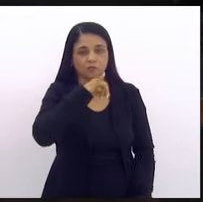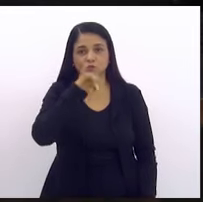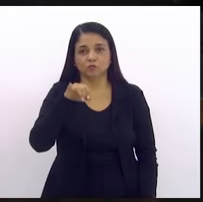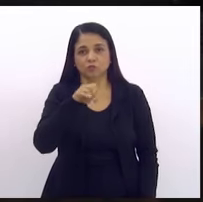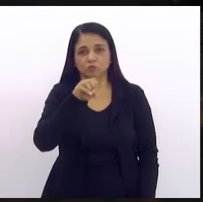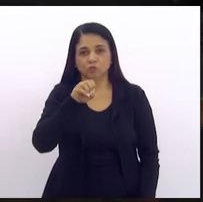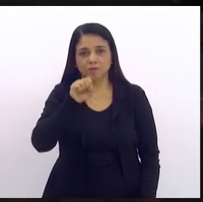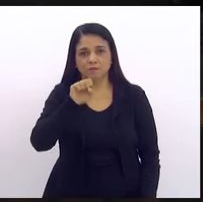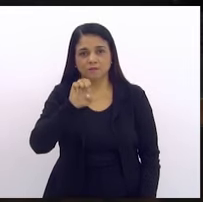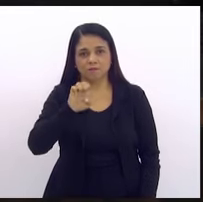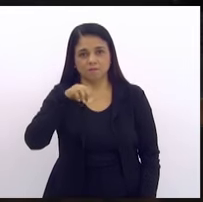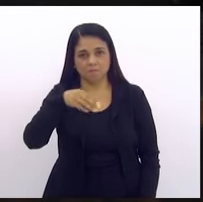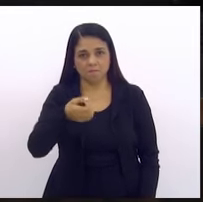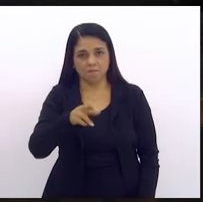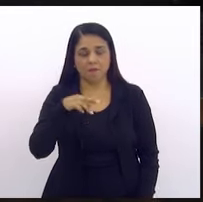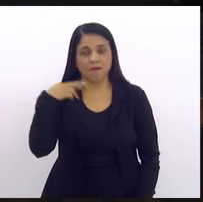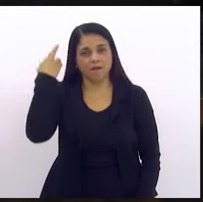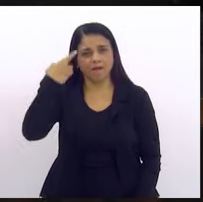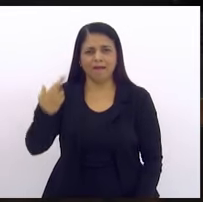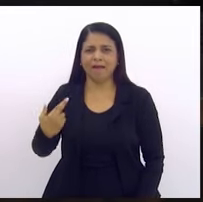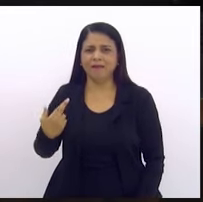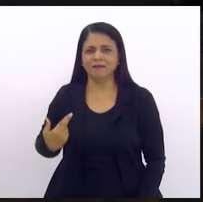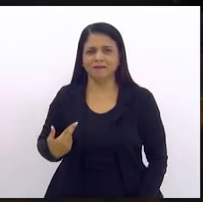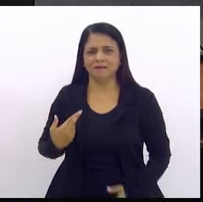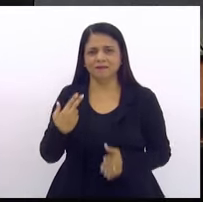Josimar. Próxima oradora, Renata Souza.